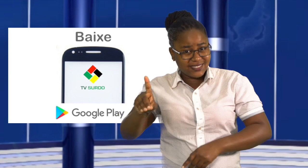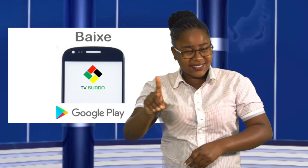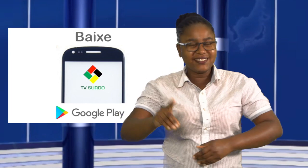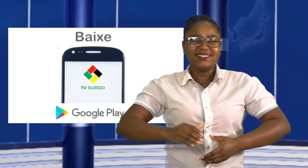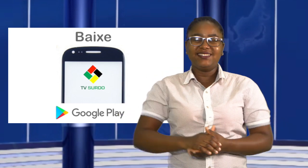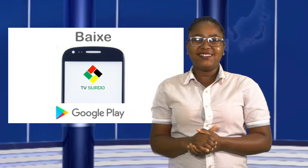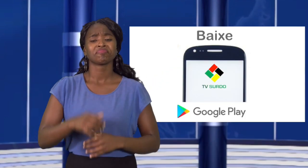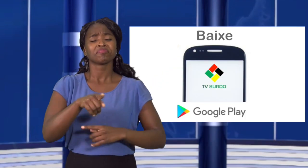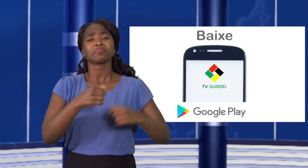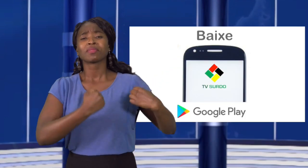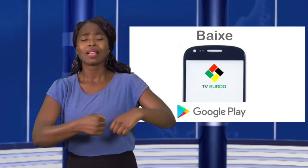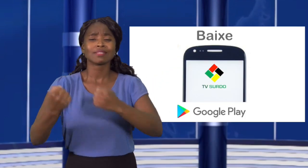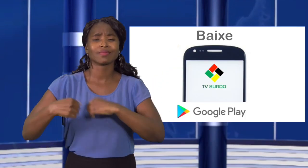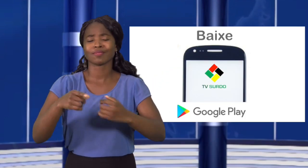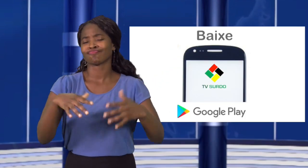social.